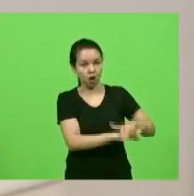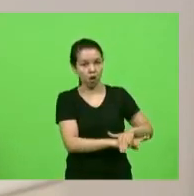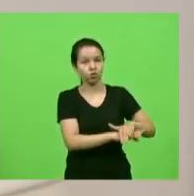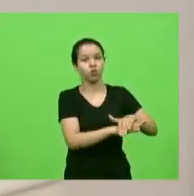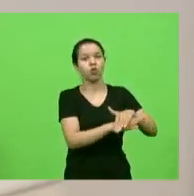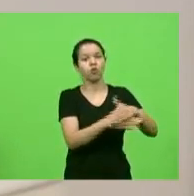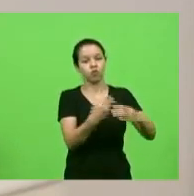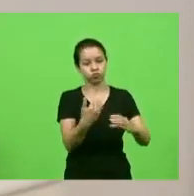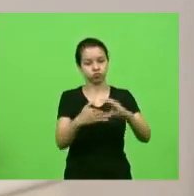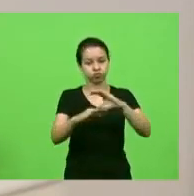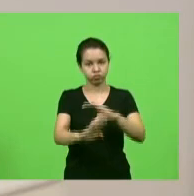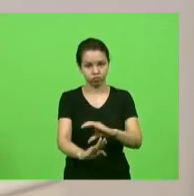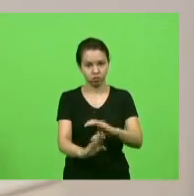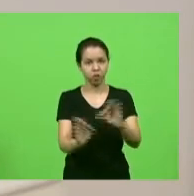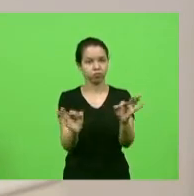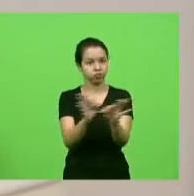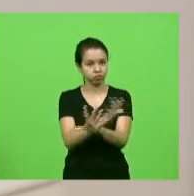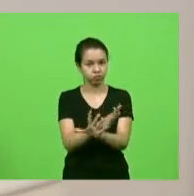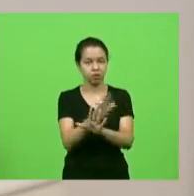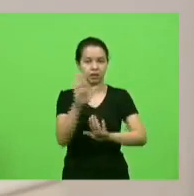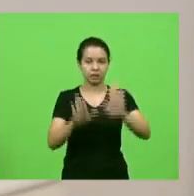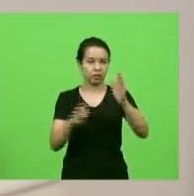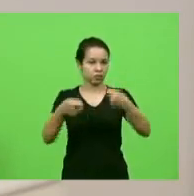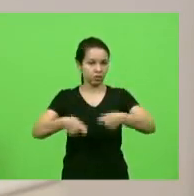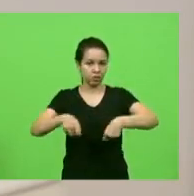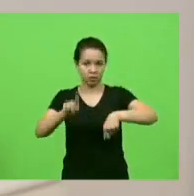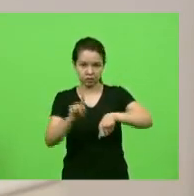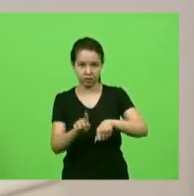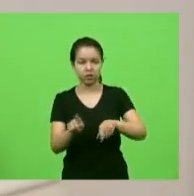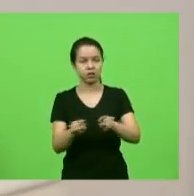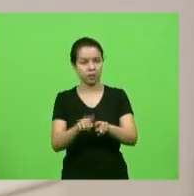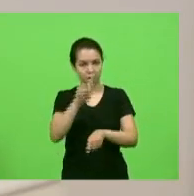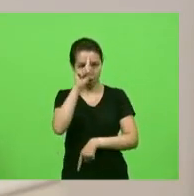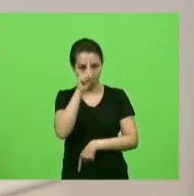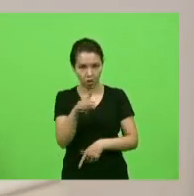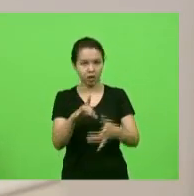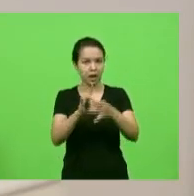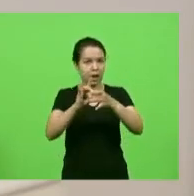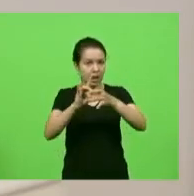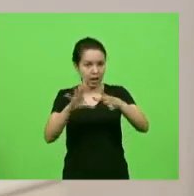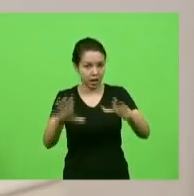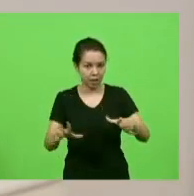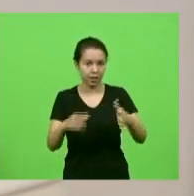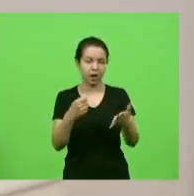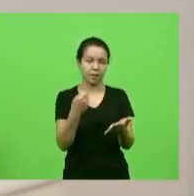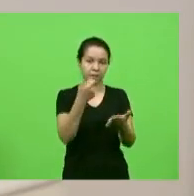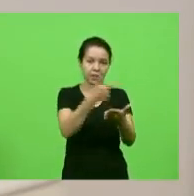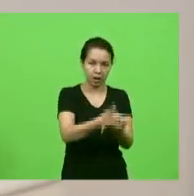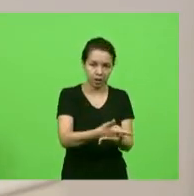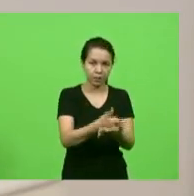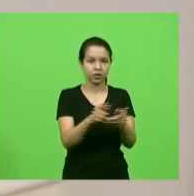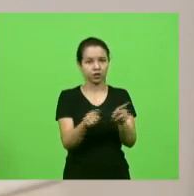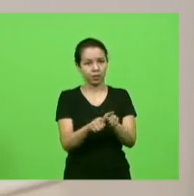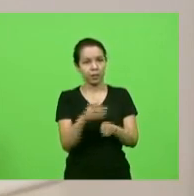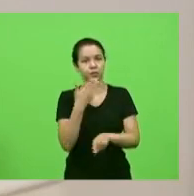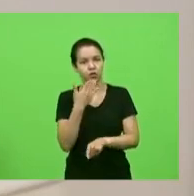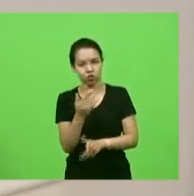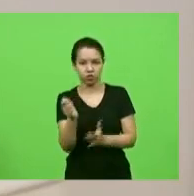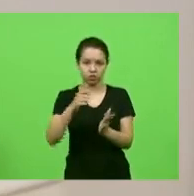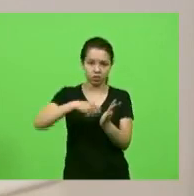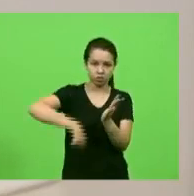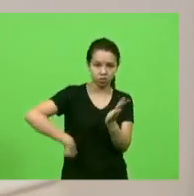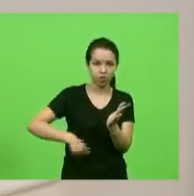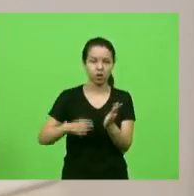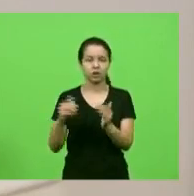licitação e emissão da ordem de fornecimento e pedido de assinatura da então superintendente de gestão